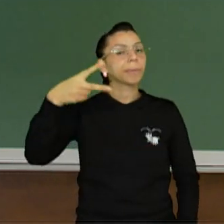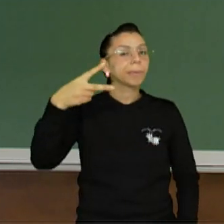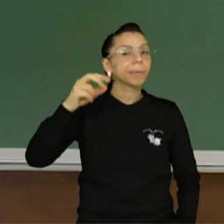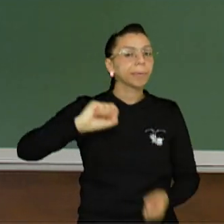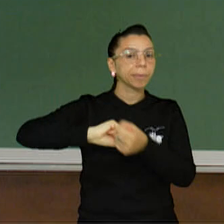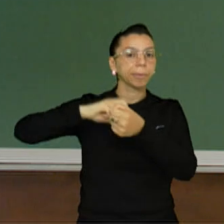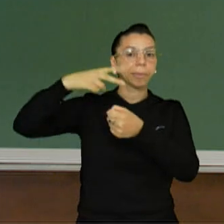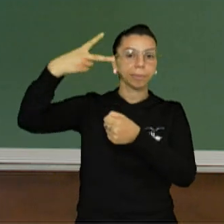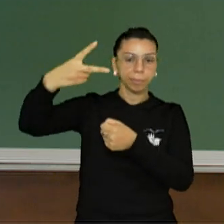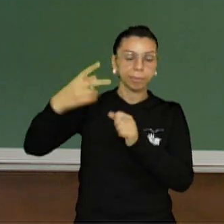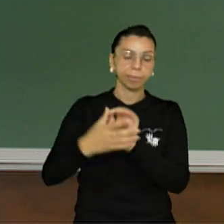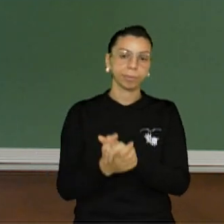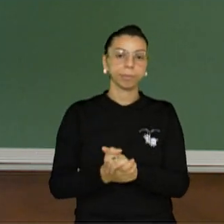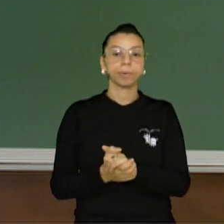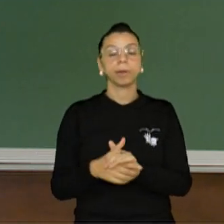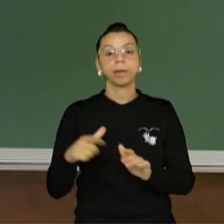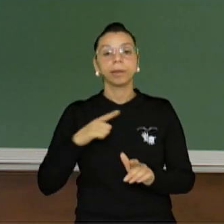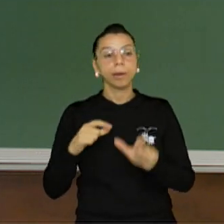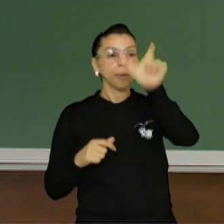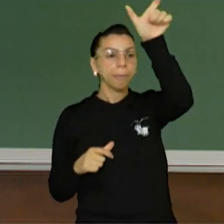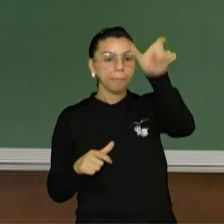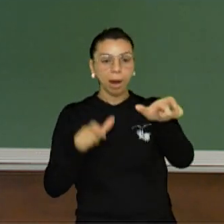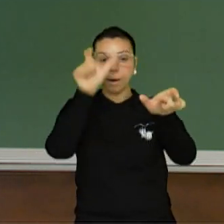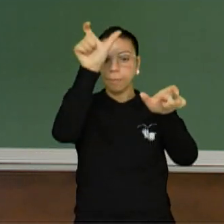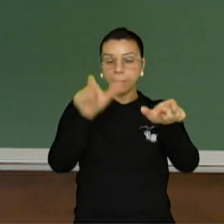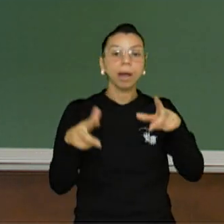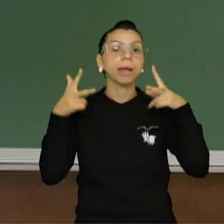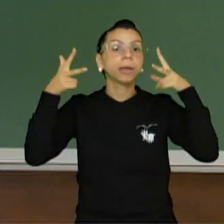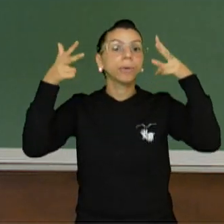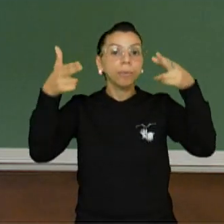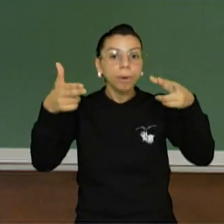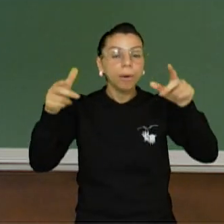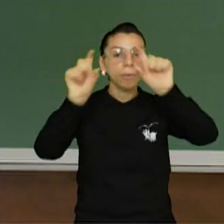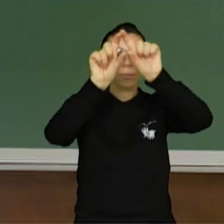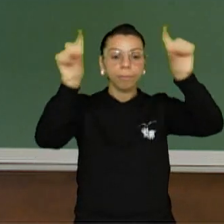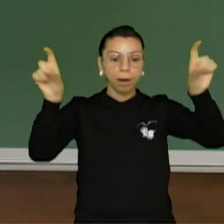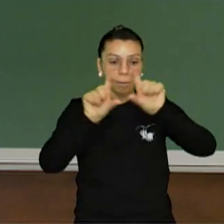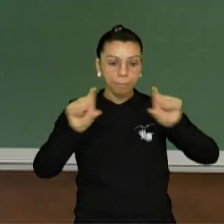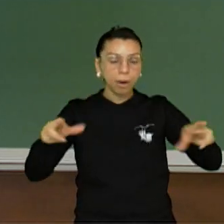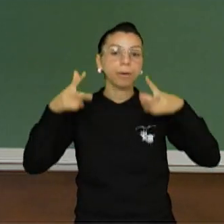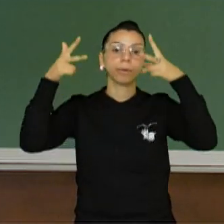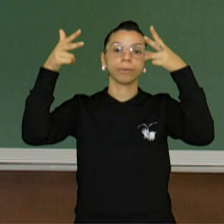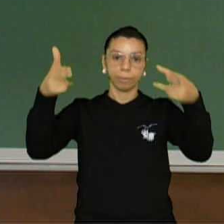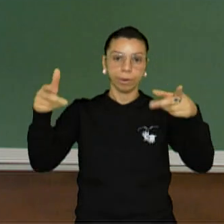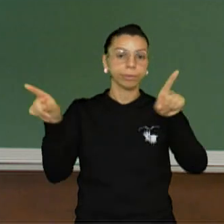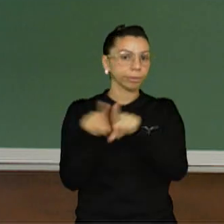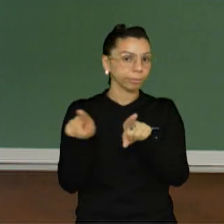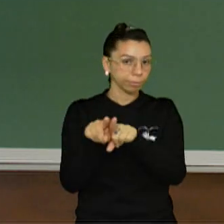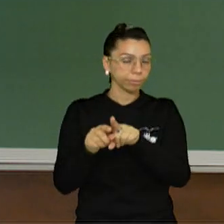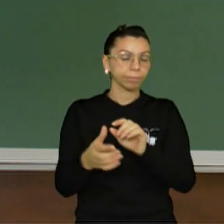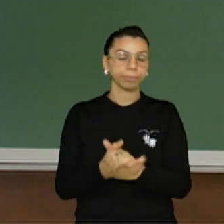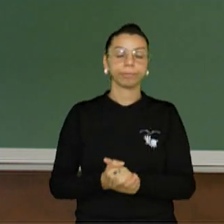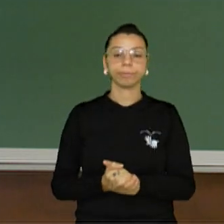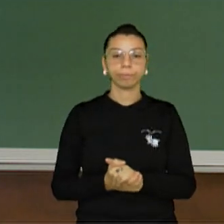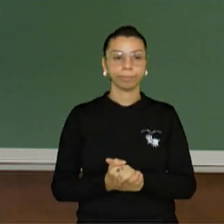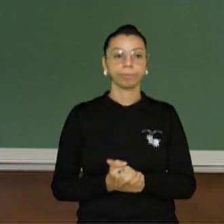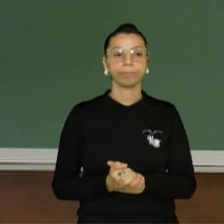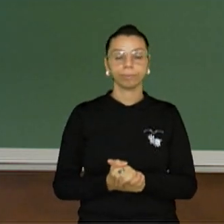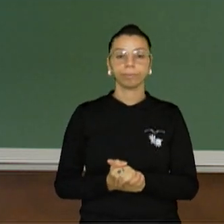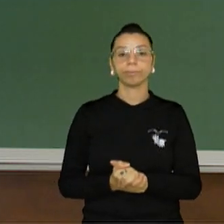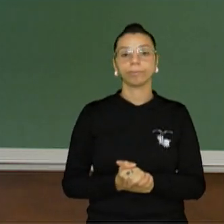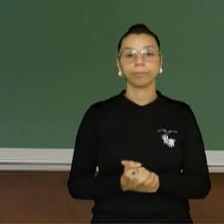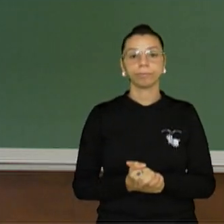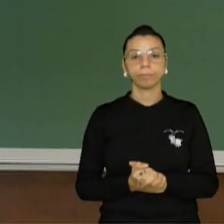quadrada? Mesmo número de linhas e colunas, pessoal, tá? Então, a gente vai calcular a matriz de ordem 3,